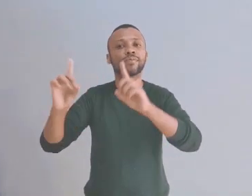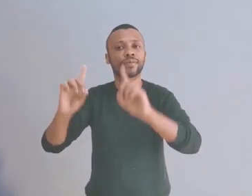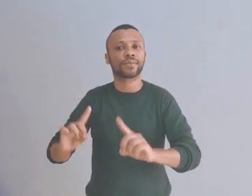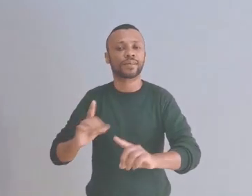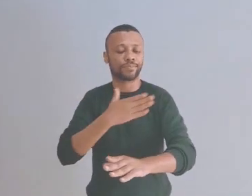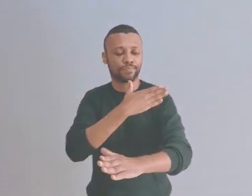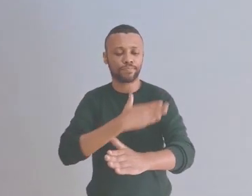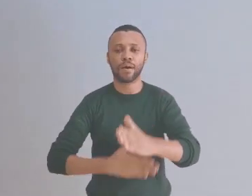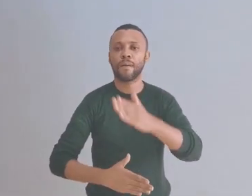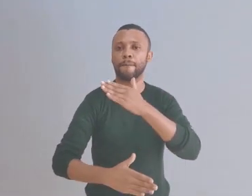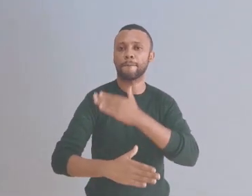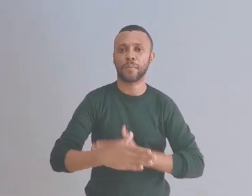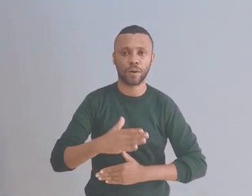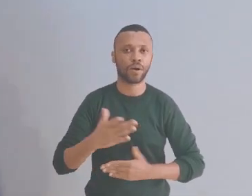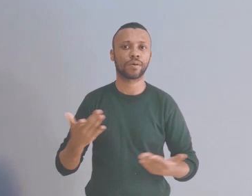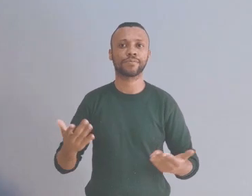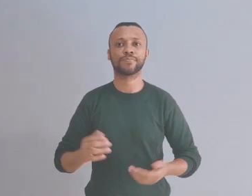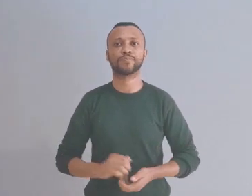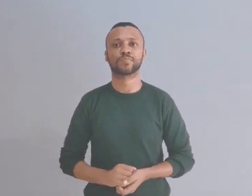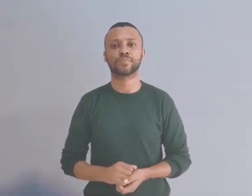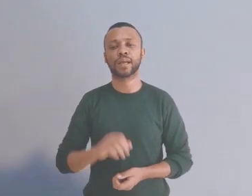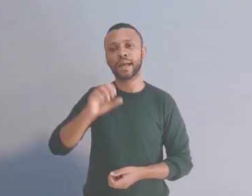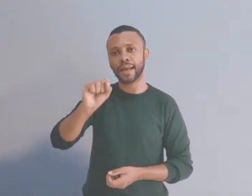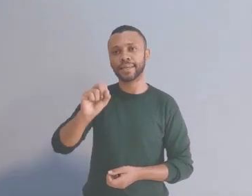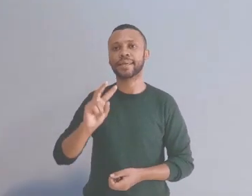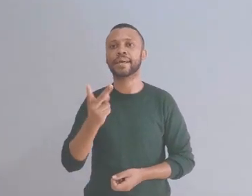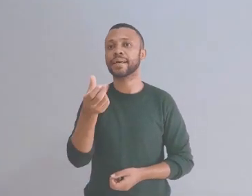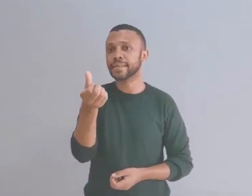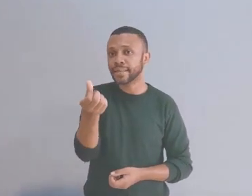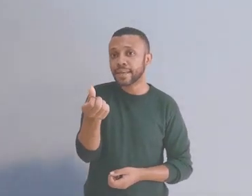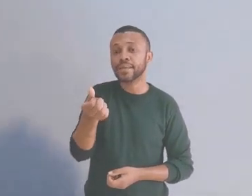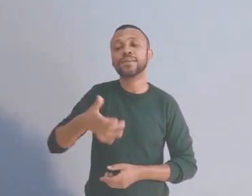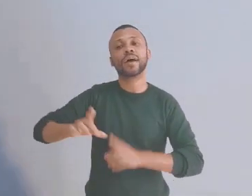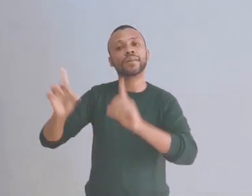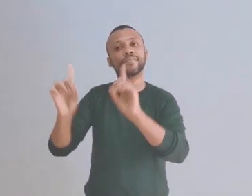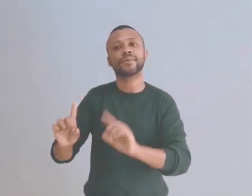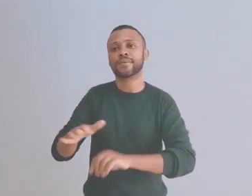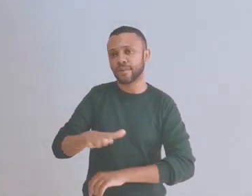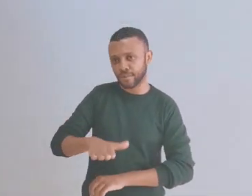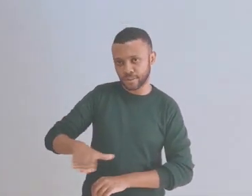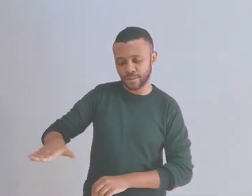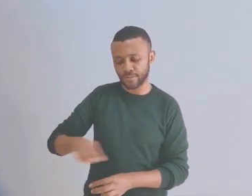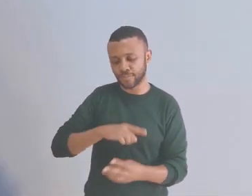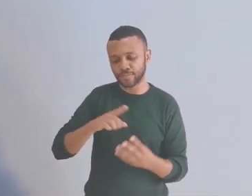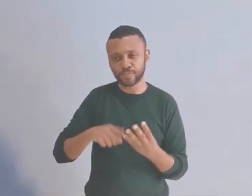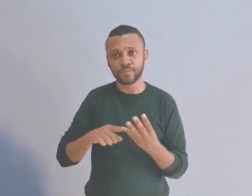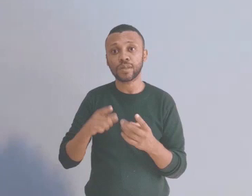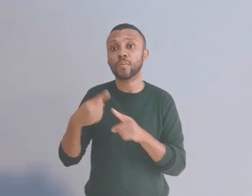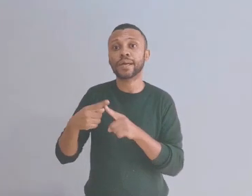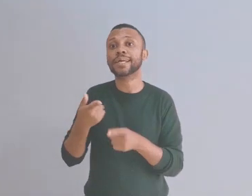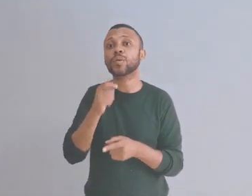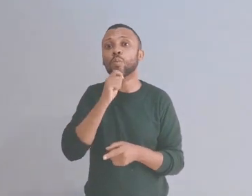superior, deficiência nos membros superiores. SH6, que é para pessoa com nanismo e baixa estatura, porque a gente não tem só o